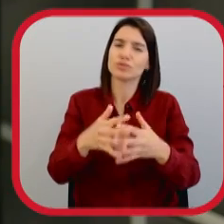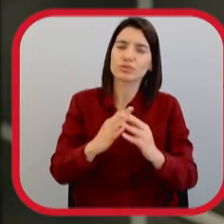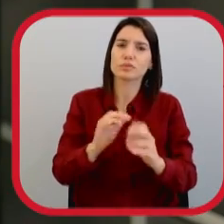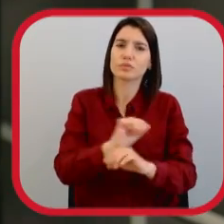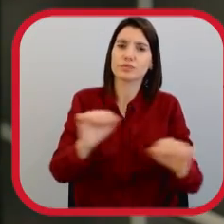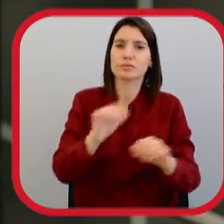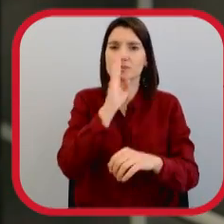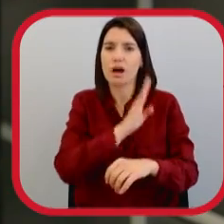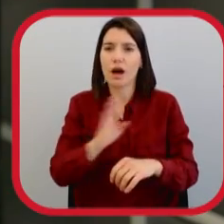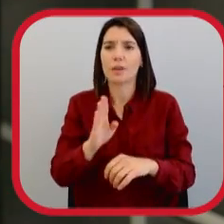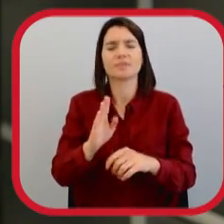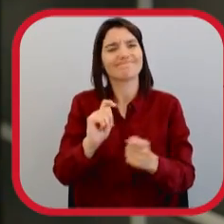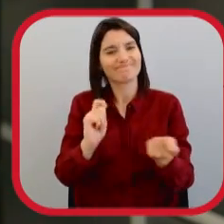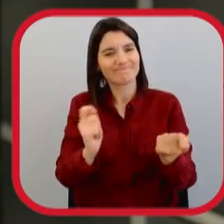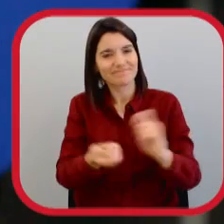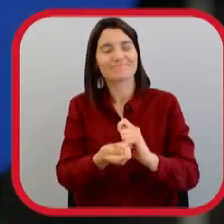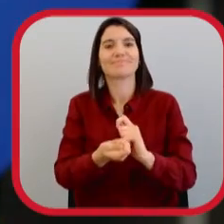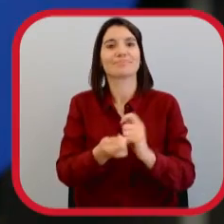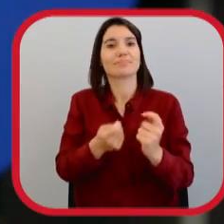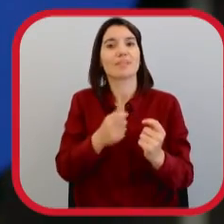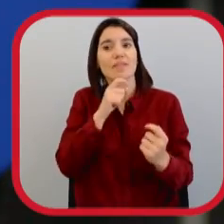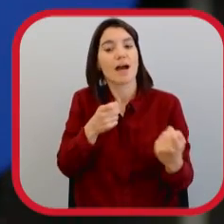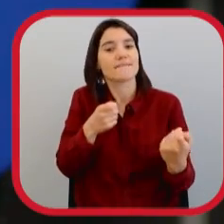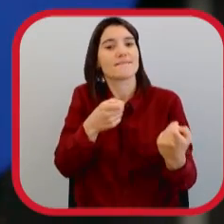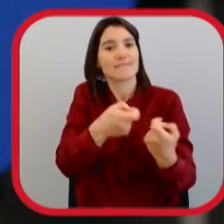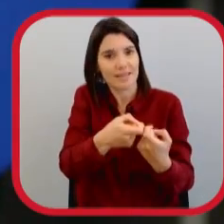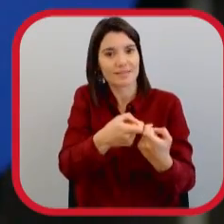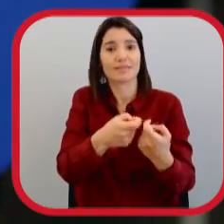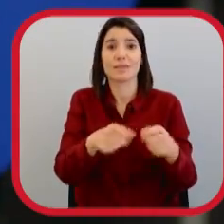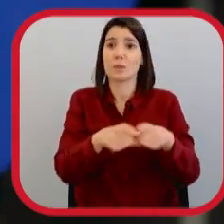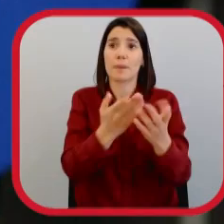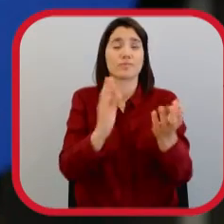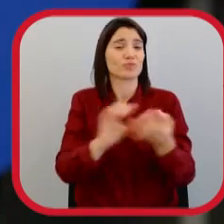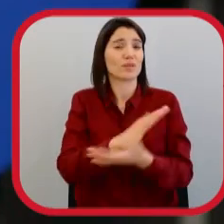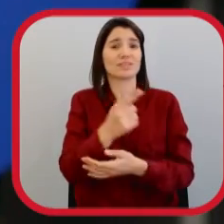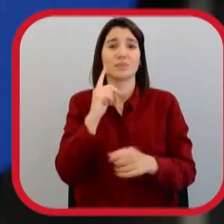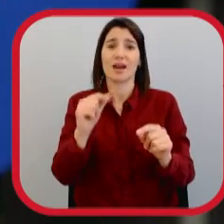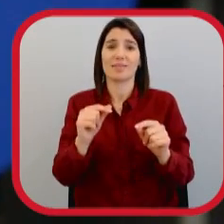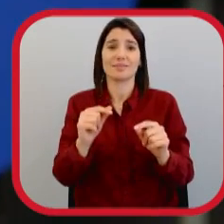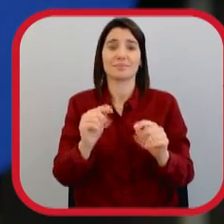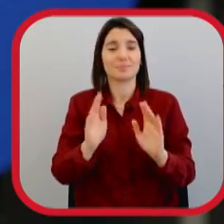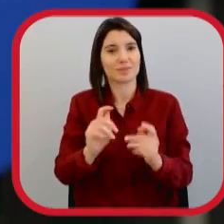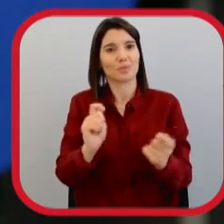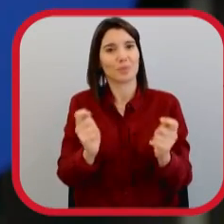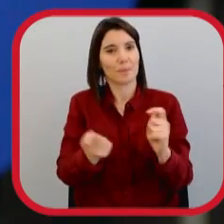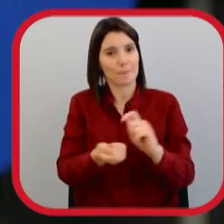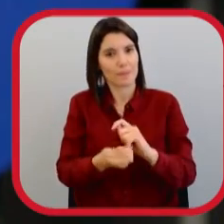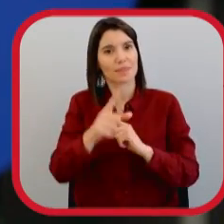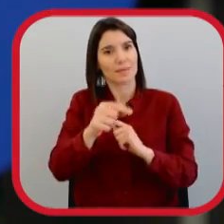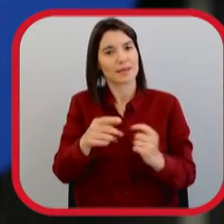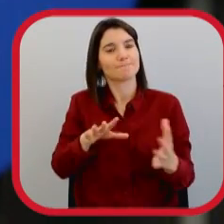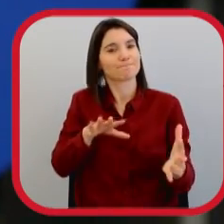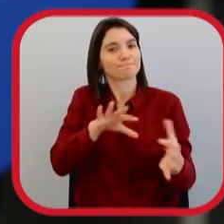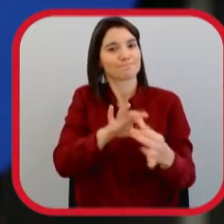nas estruturas, nos hábitos, mudem, de facto, para irem mais ao encontro. É como nos meios de comunicação social. É preciso